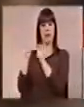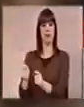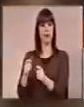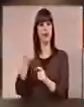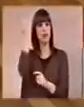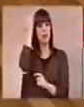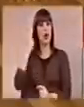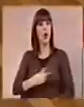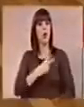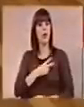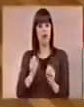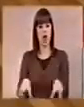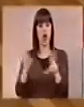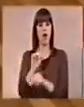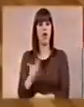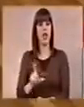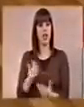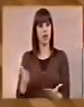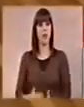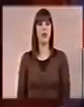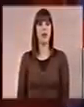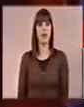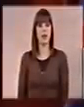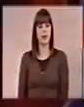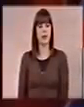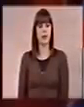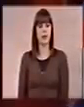na Reitoria da Universidade Nova de Lisboa. O ministro